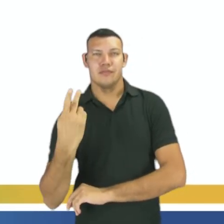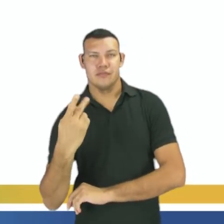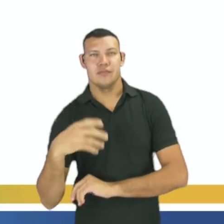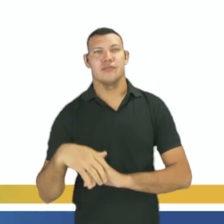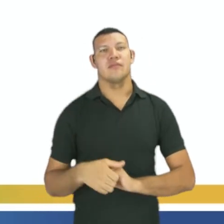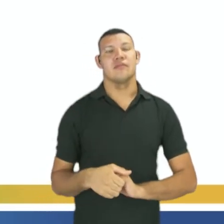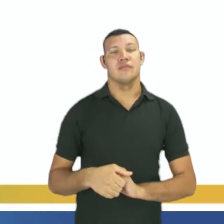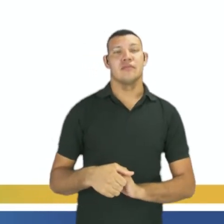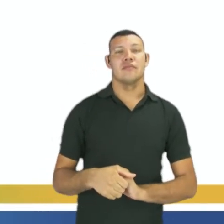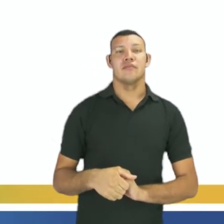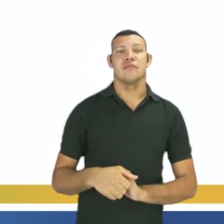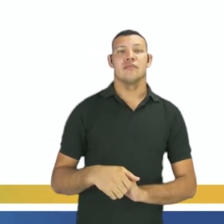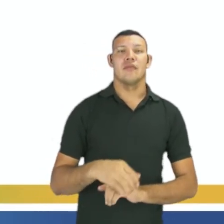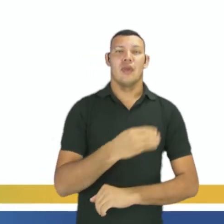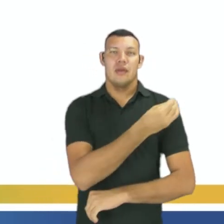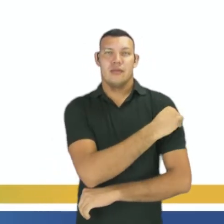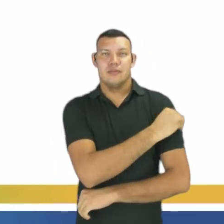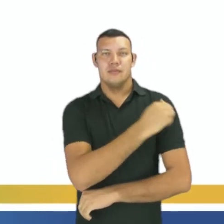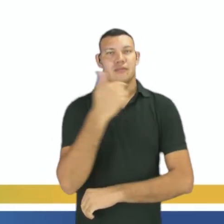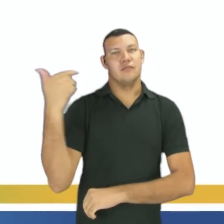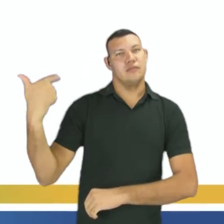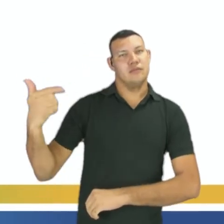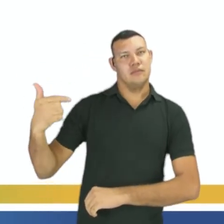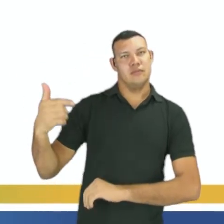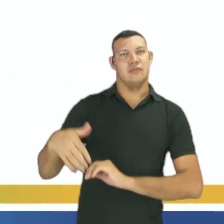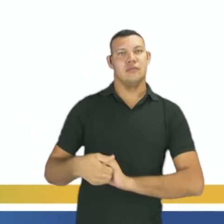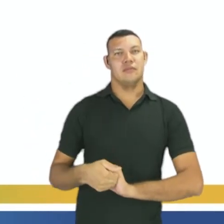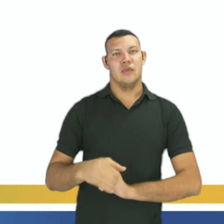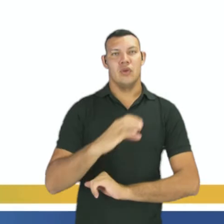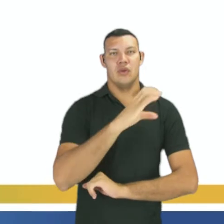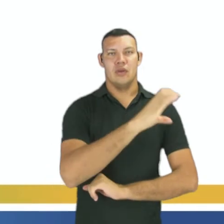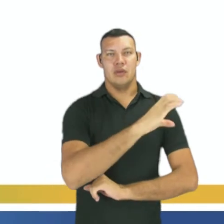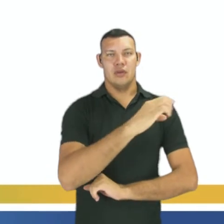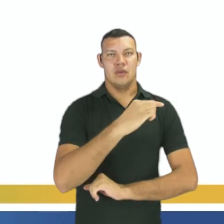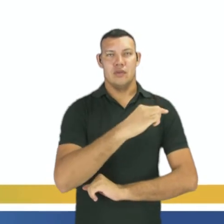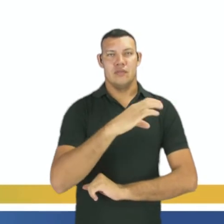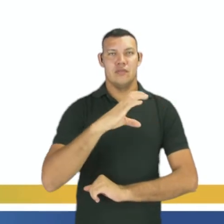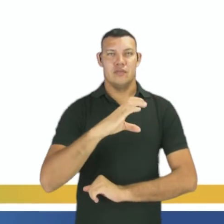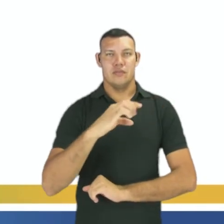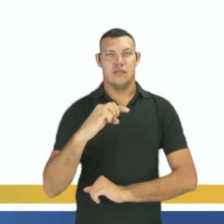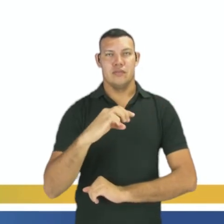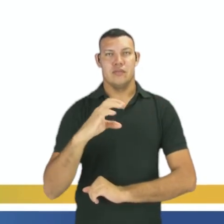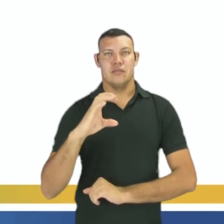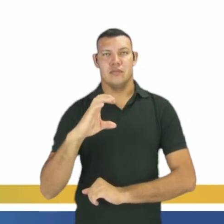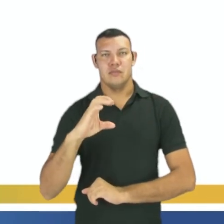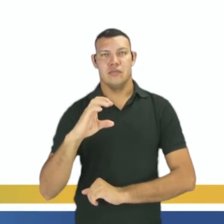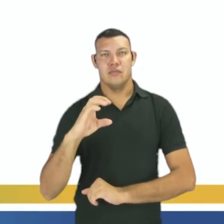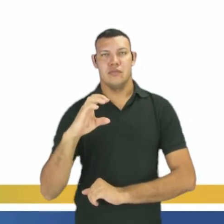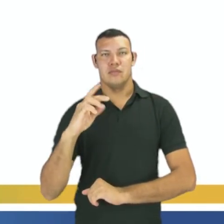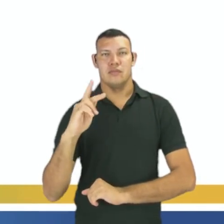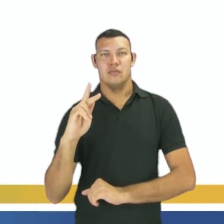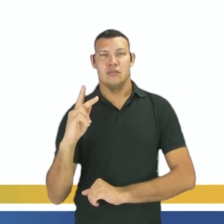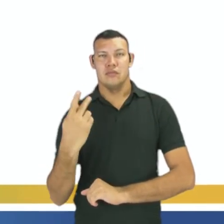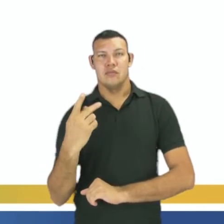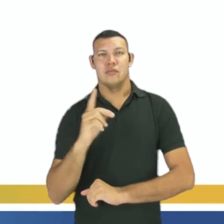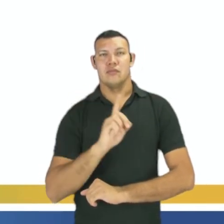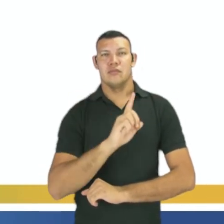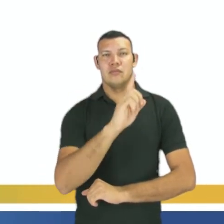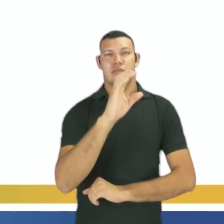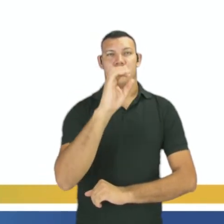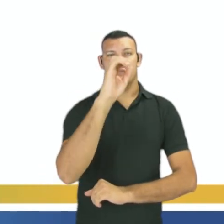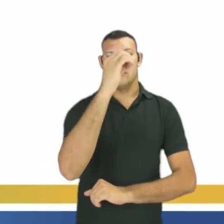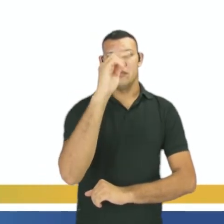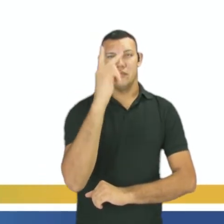álcool secundário, que o carbono ele é secundário, né? Ele é ligado a dois carbonos, e álcool terciário, como esse exemplo